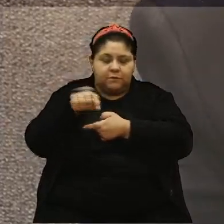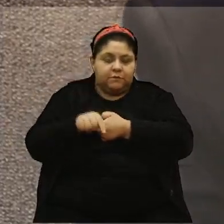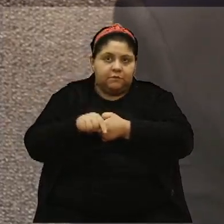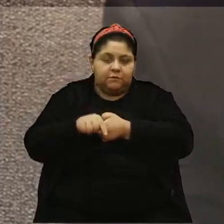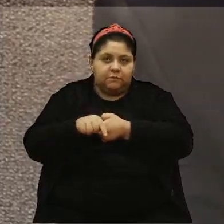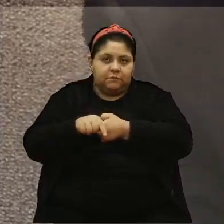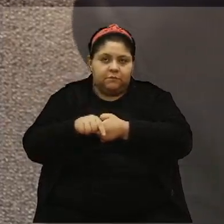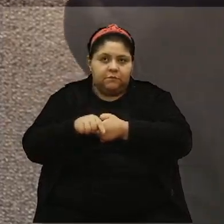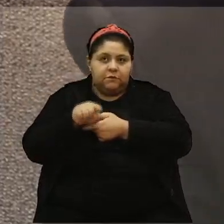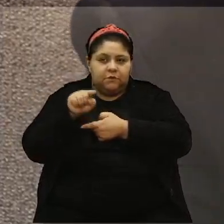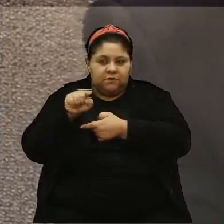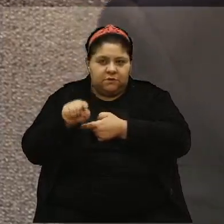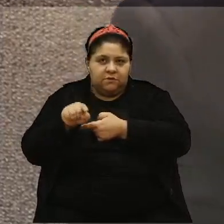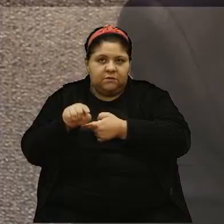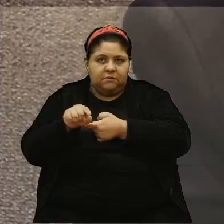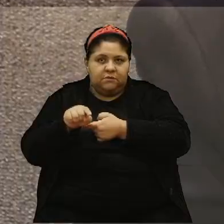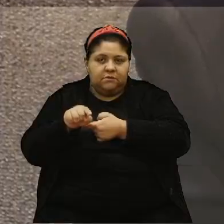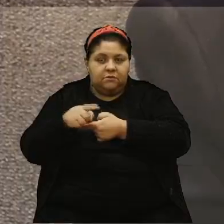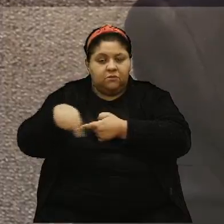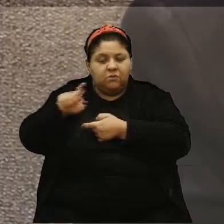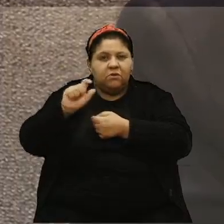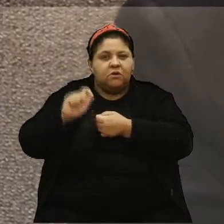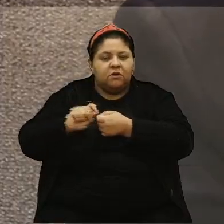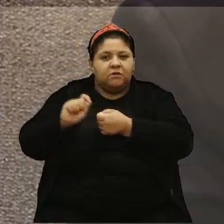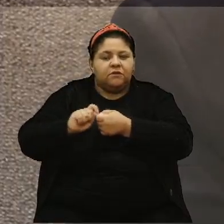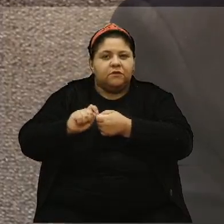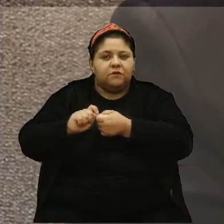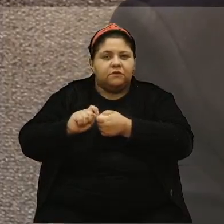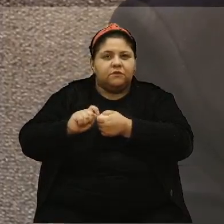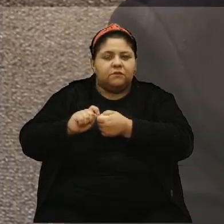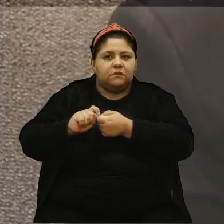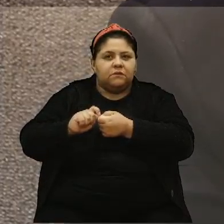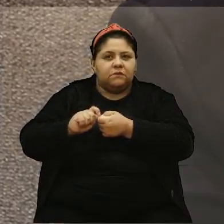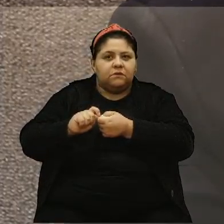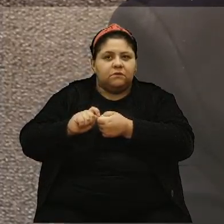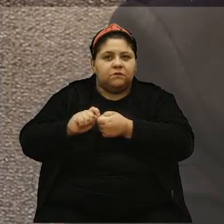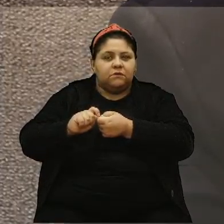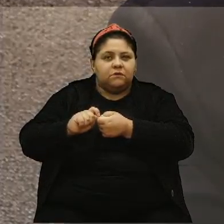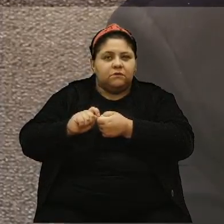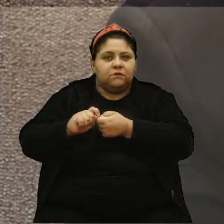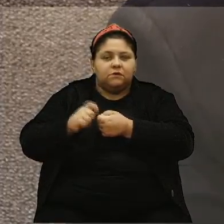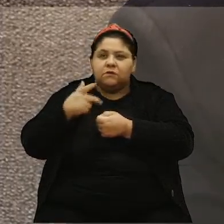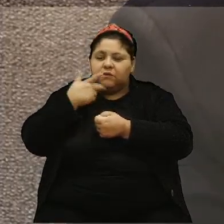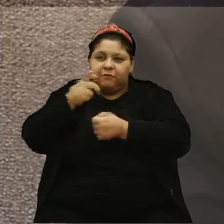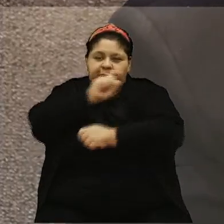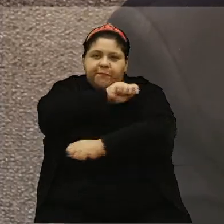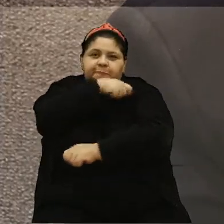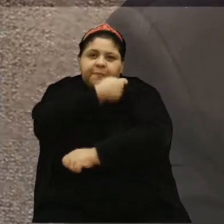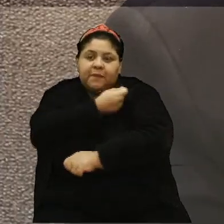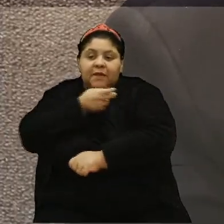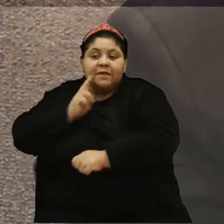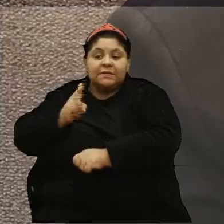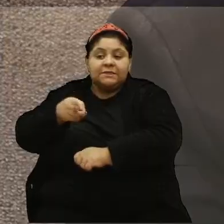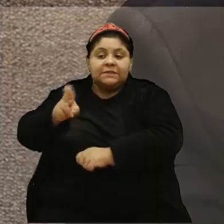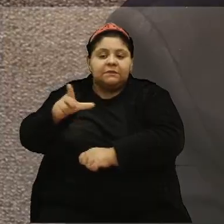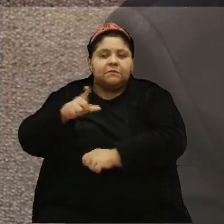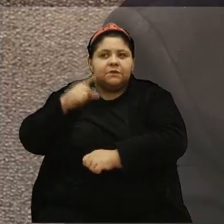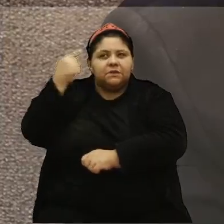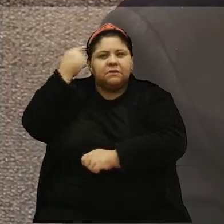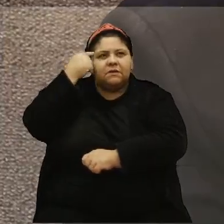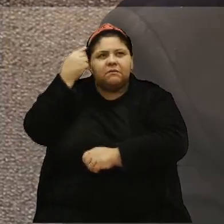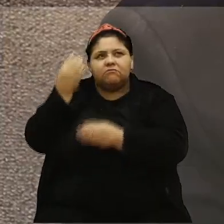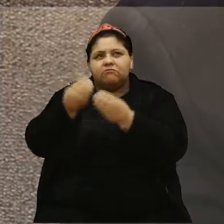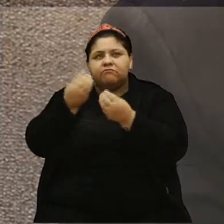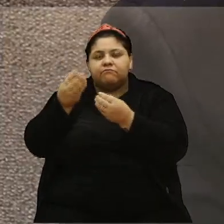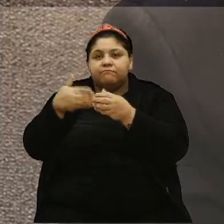ali foi conclamado, e até nós fizemos uma menção sobre isso, a fiscalização ela sempre tem que se pressupor uma